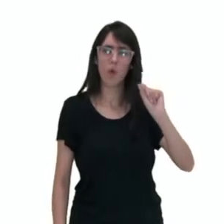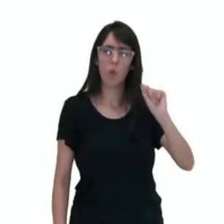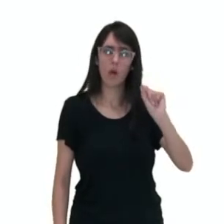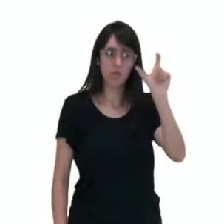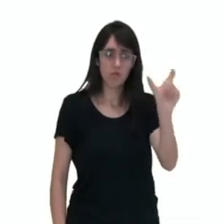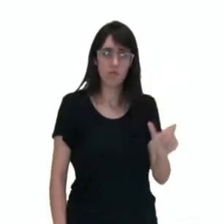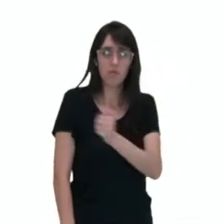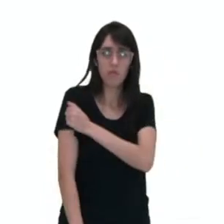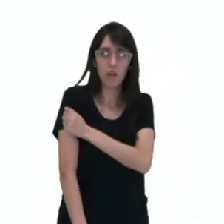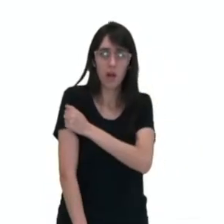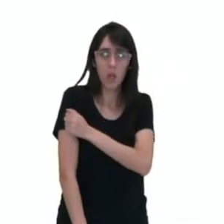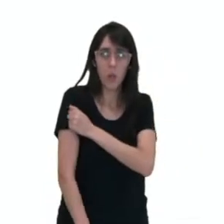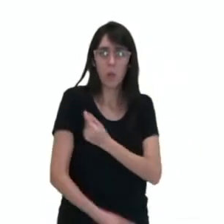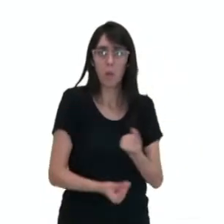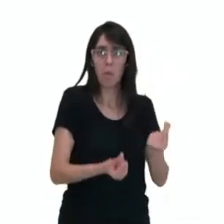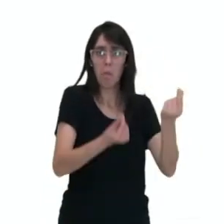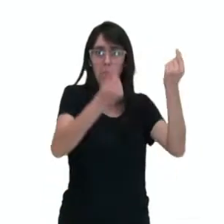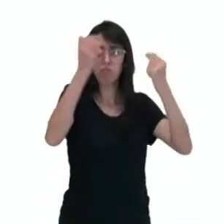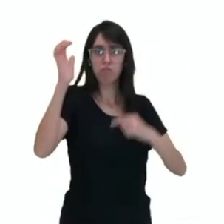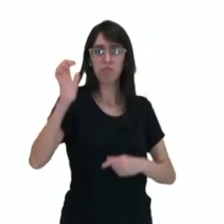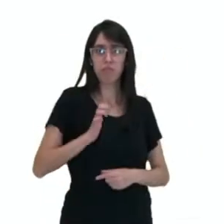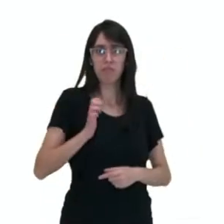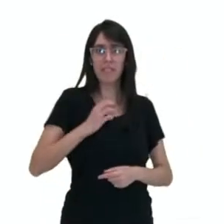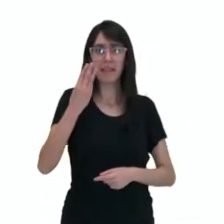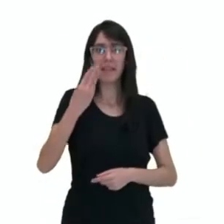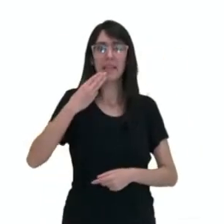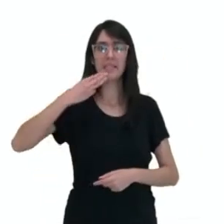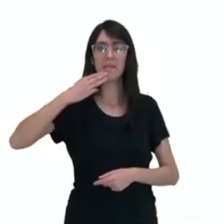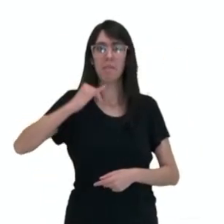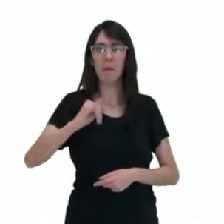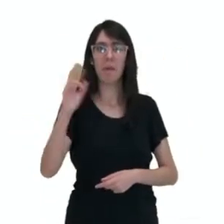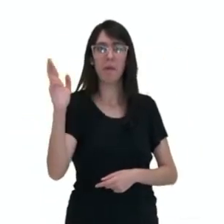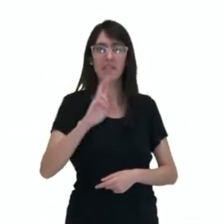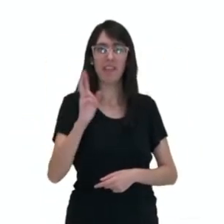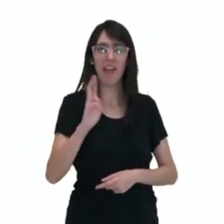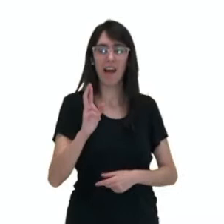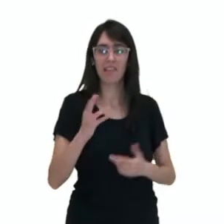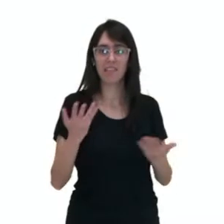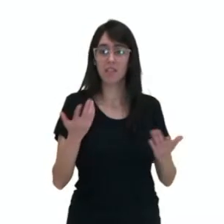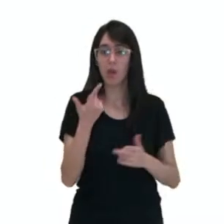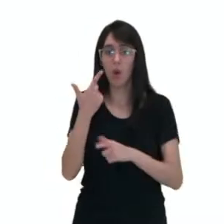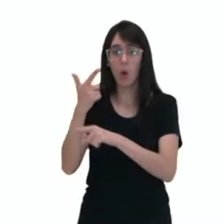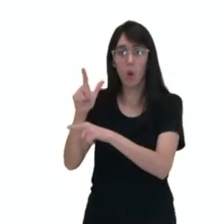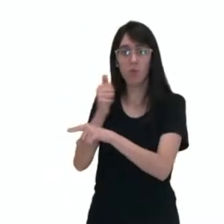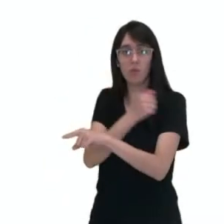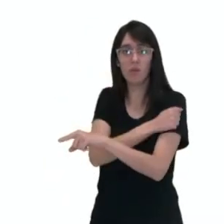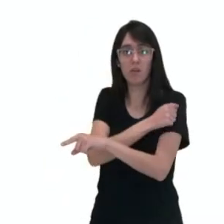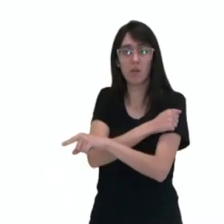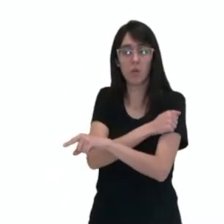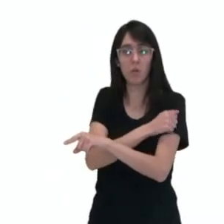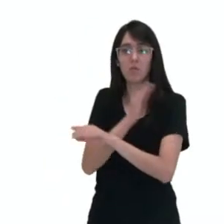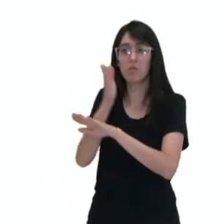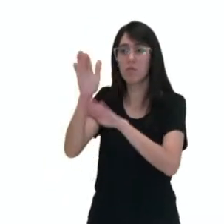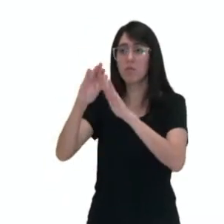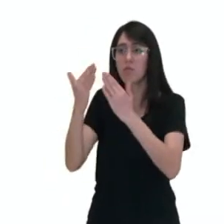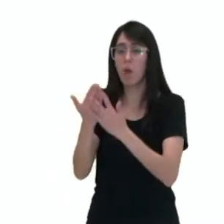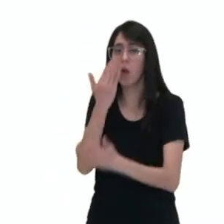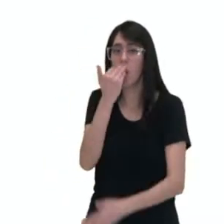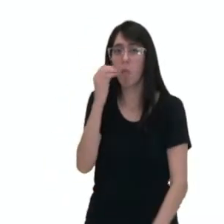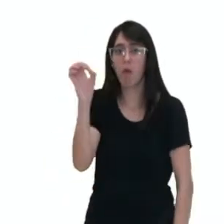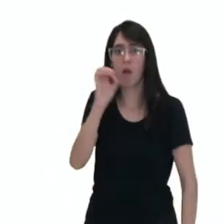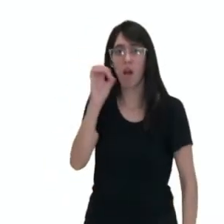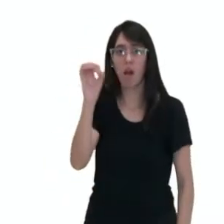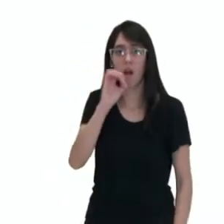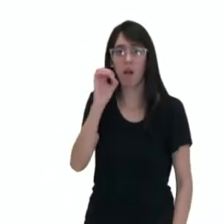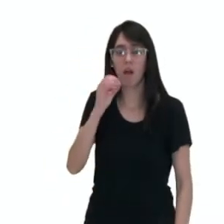milhões em imóveis, 3 milhões, como está ali em cima, e o outro numa escola sem merenda? Ou será que o